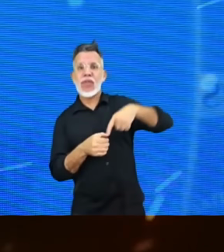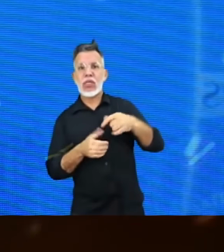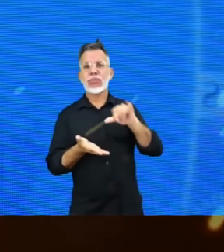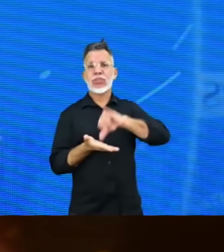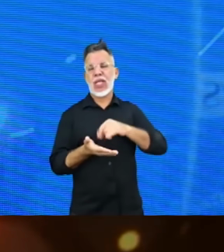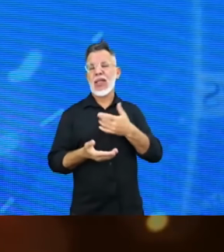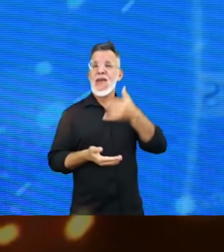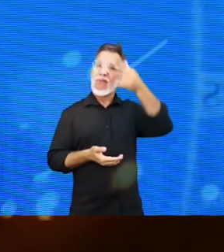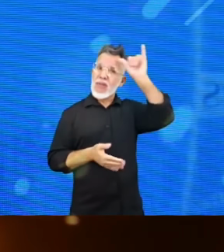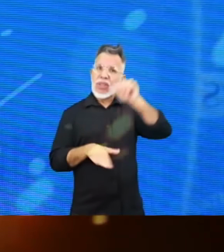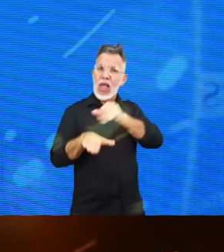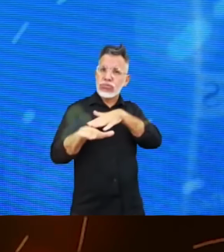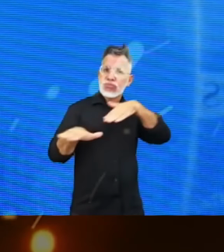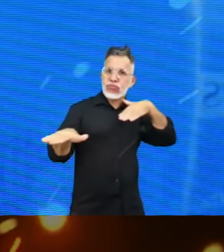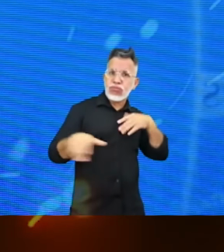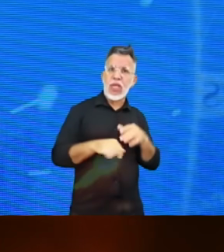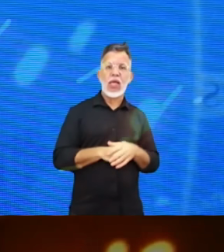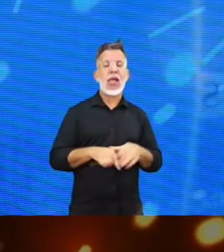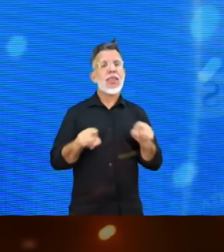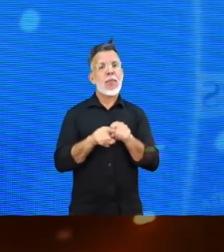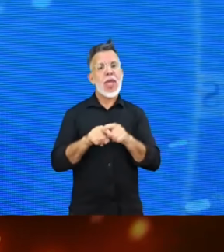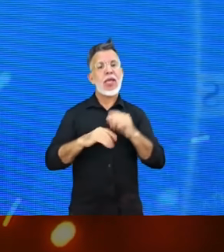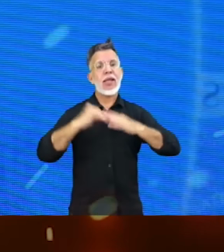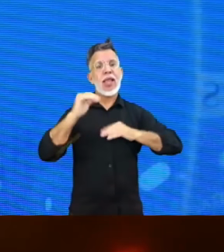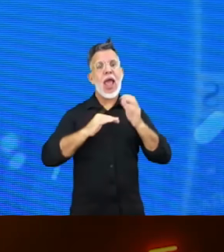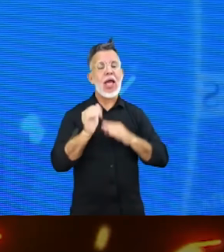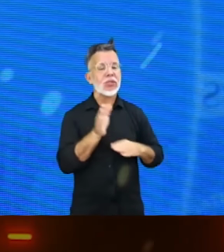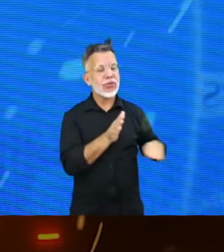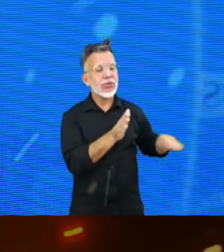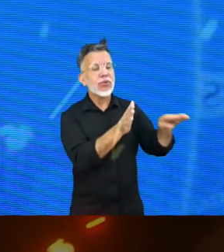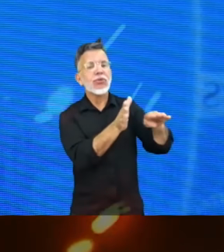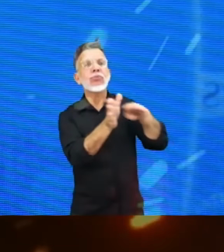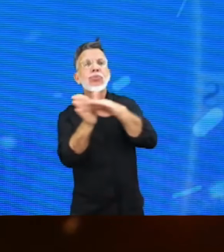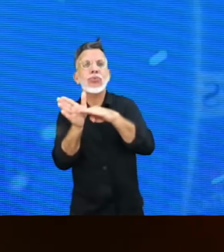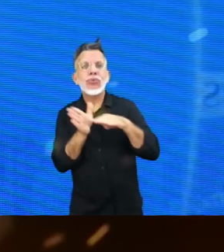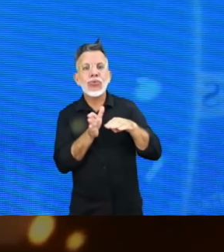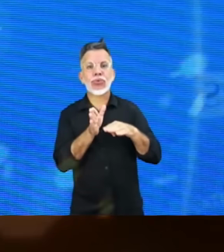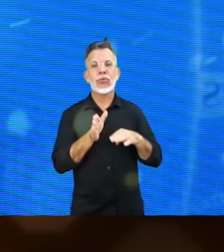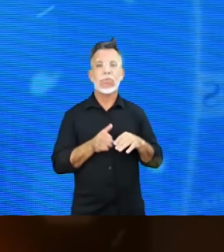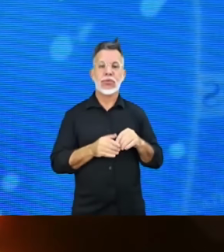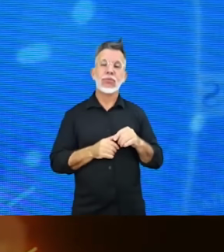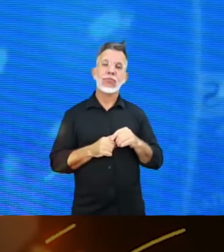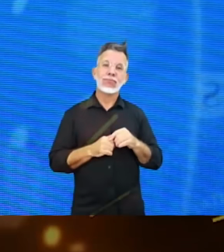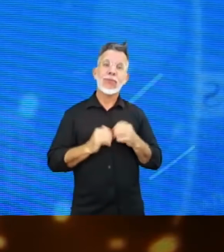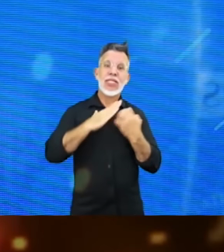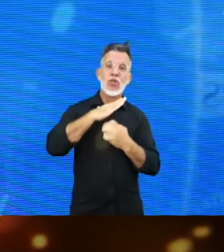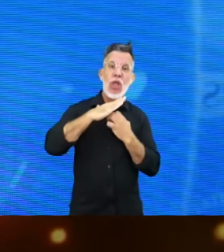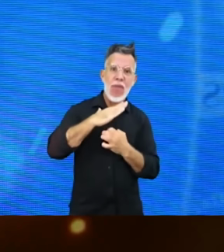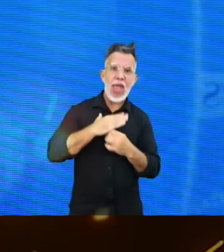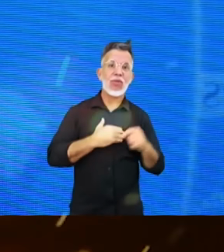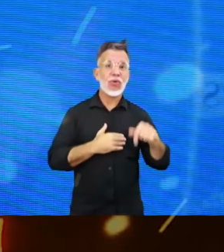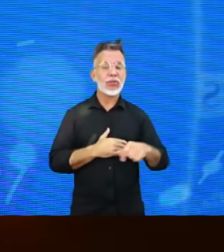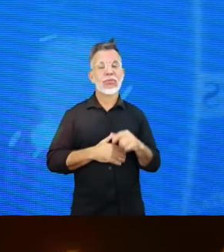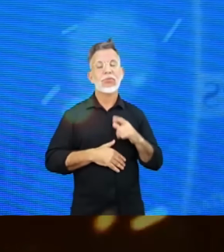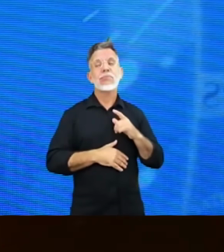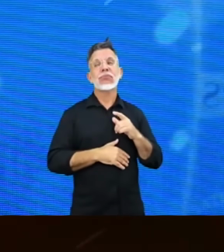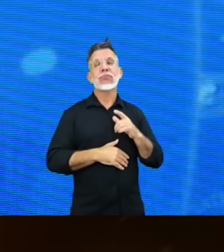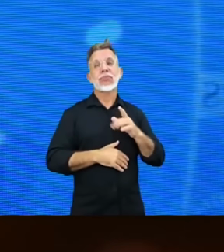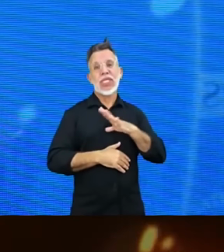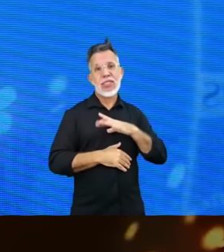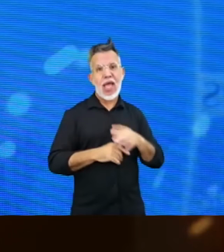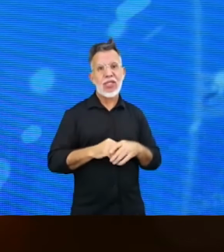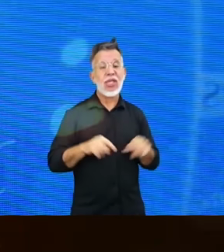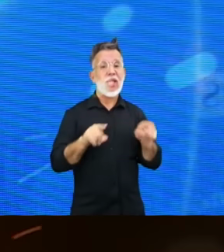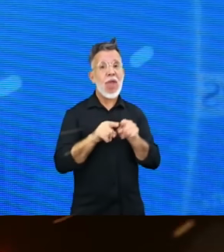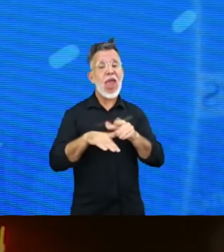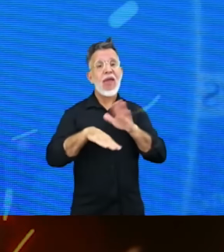bolsões de estacionamento nas 10 entradas da cidade de São Paulo nas 10 rodovias fazer com o giro de quadra liberar no no com sinal vermelho